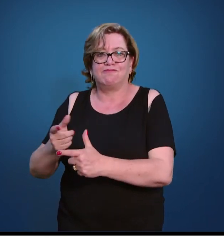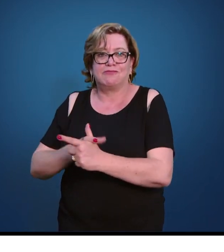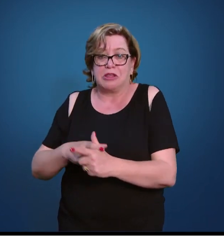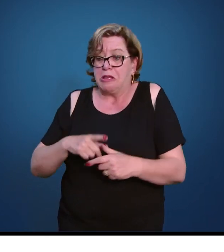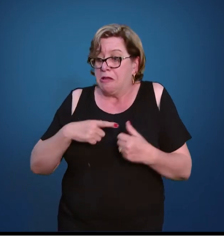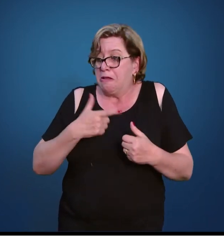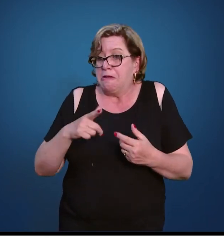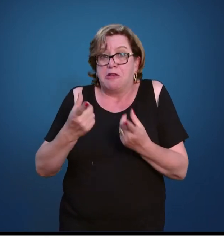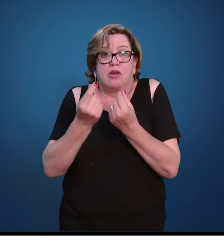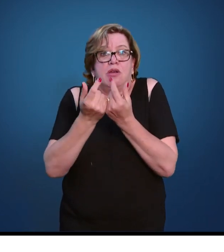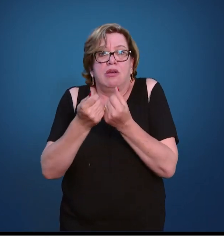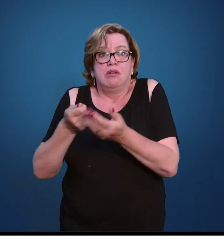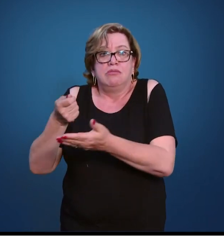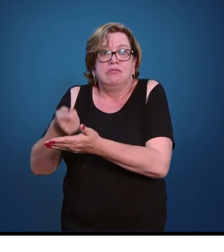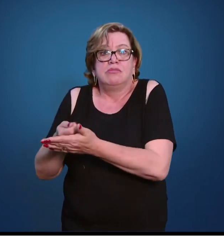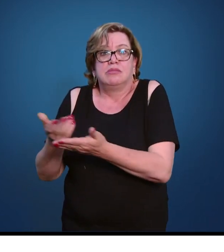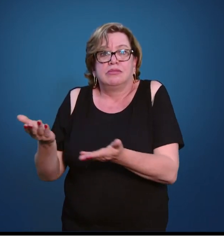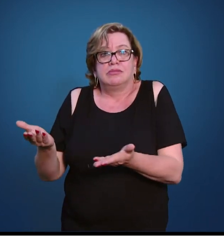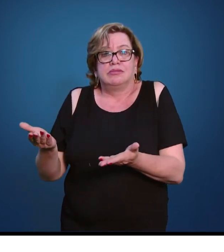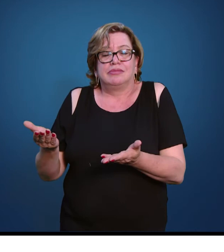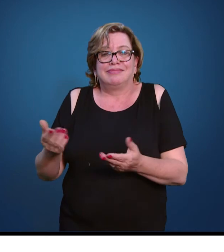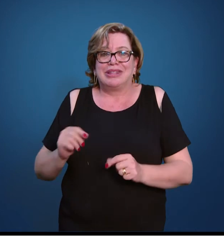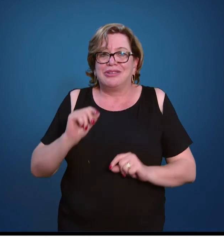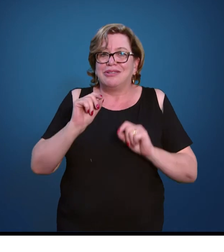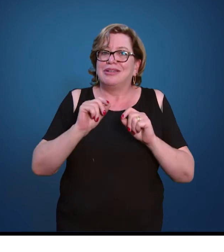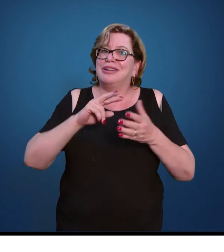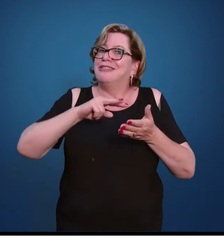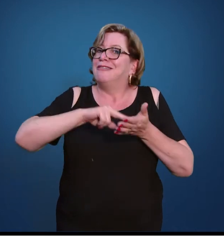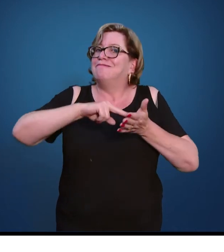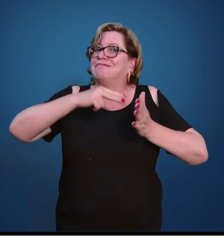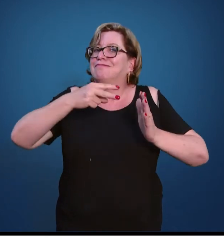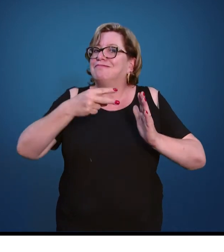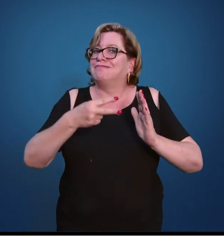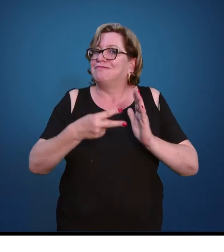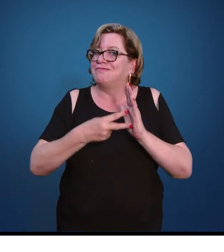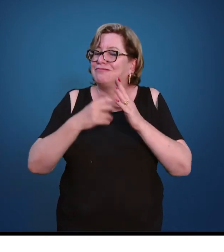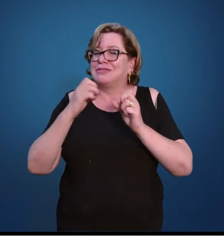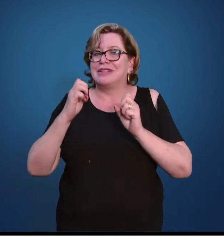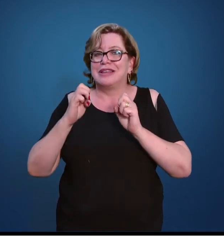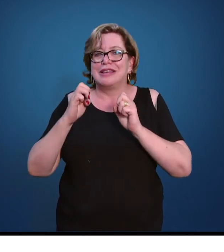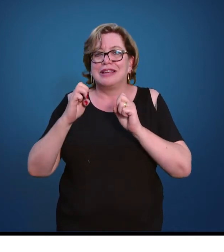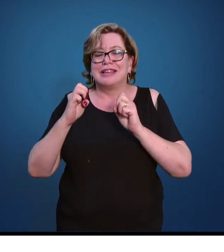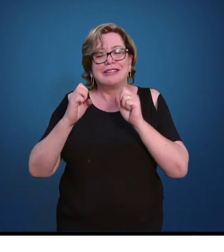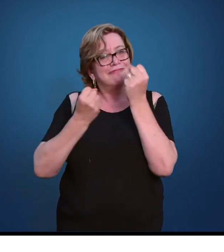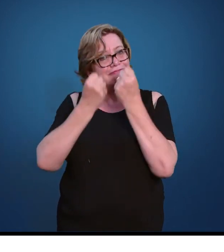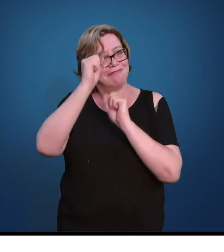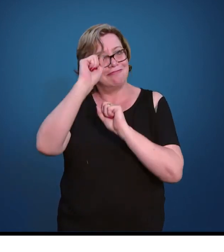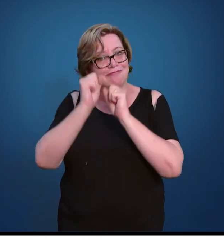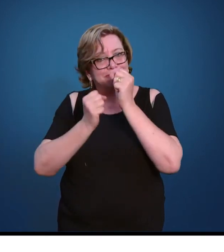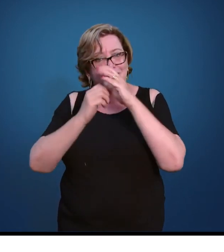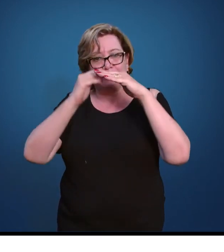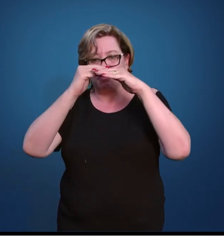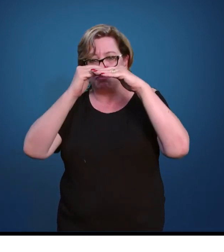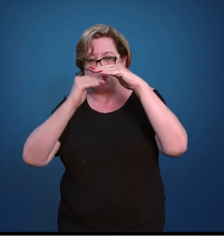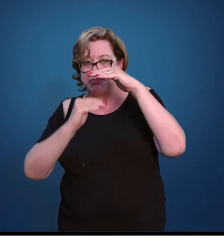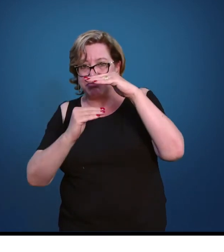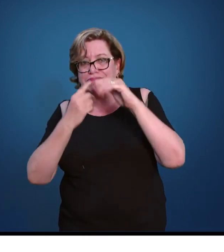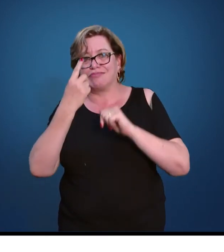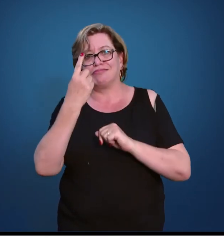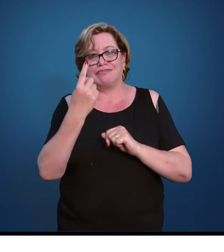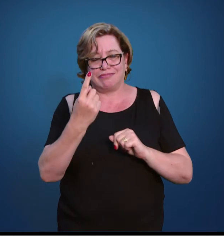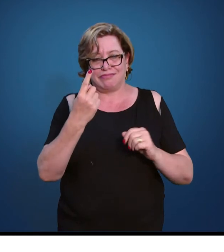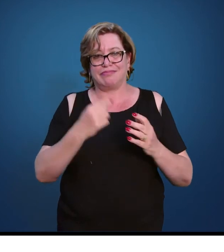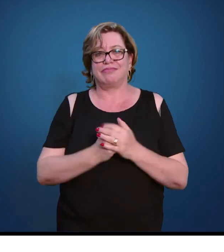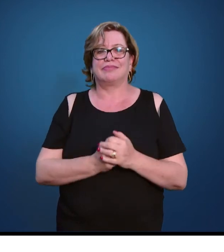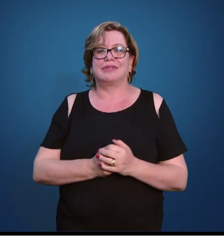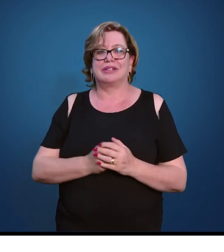tenho recurso para pagar. Isso significa que eu tenho um índice de liquidez abaixo de 1. E os índices de